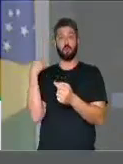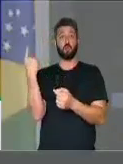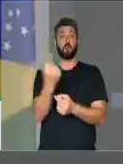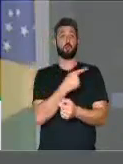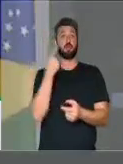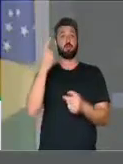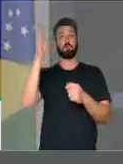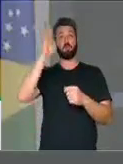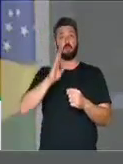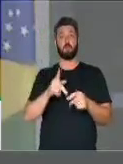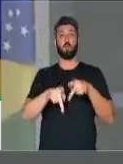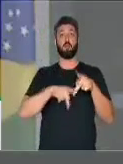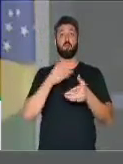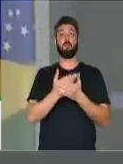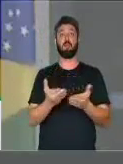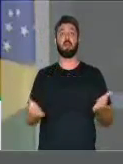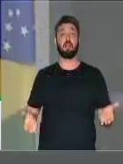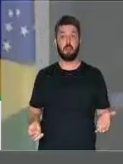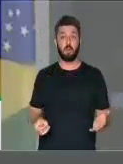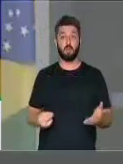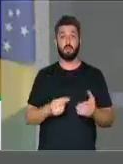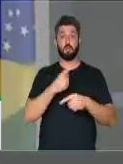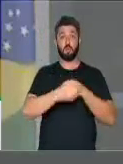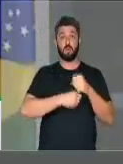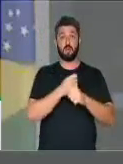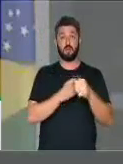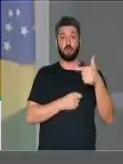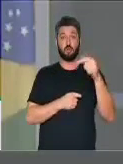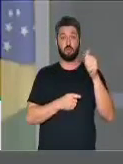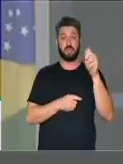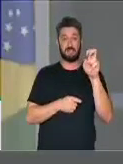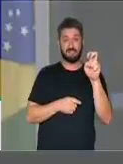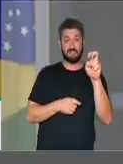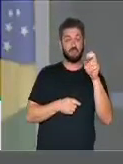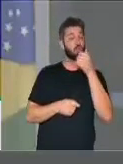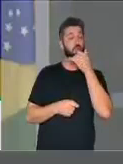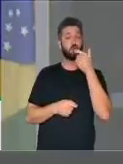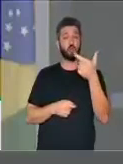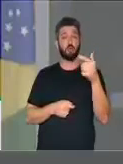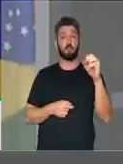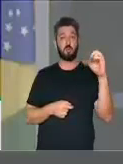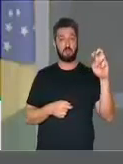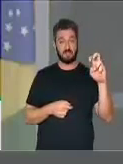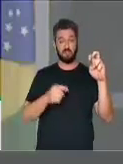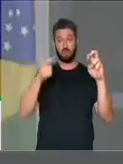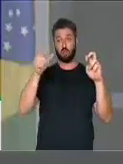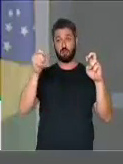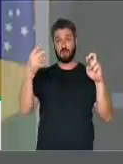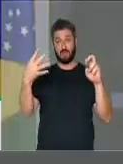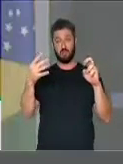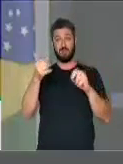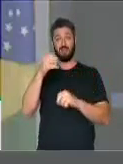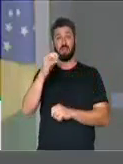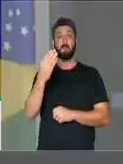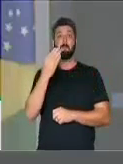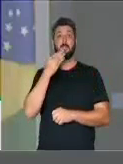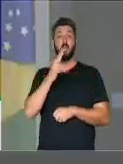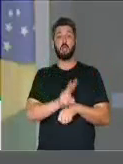nós brasileiros. Vou repetir: entre 2005 e 2014, foram mais de 10 bilhões em